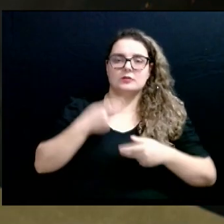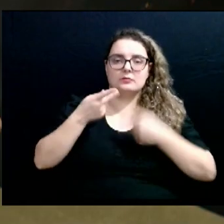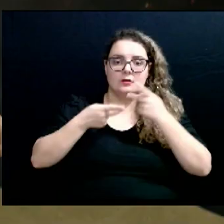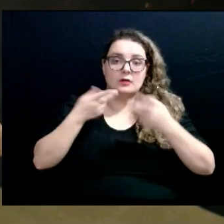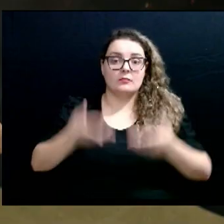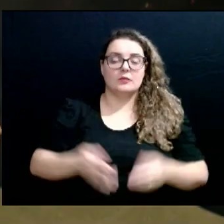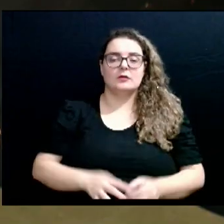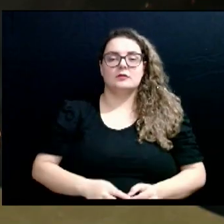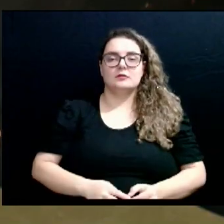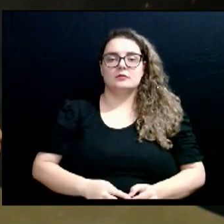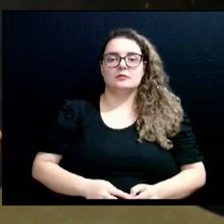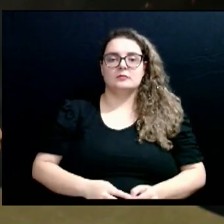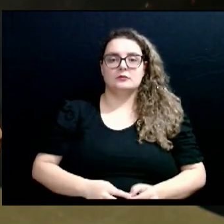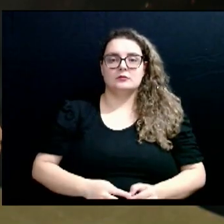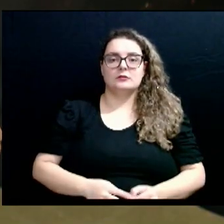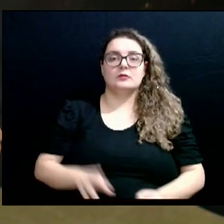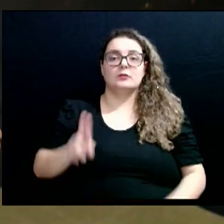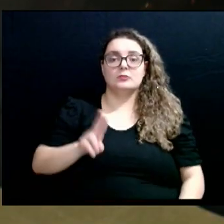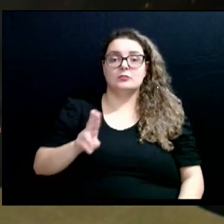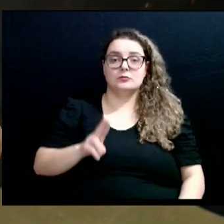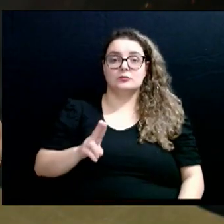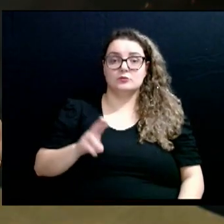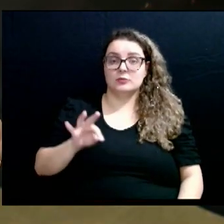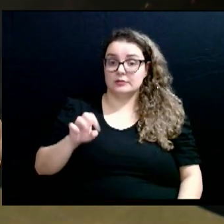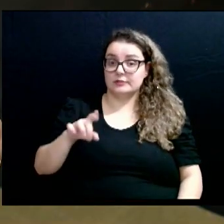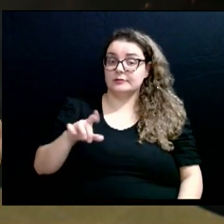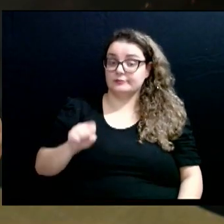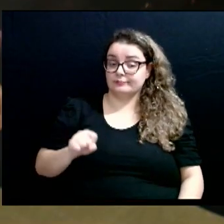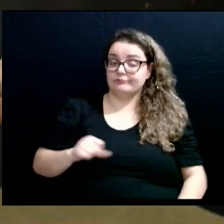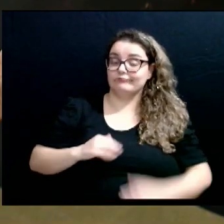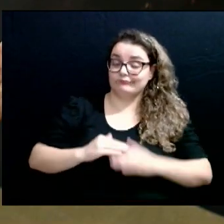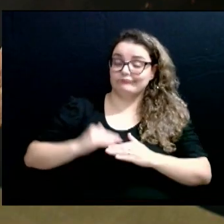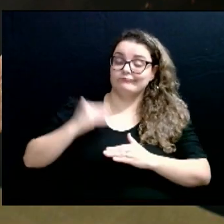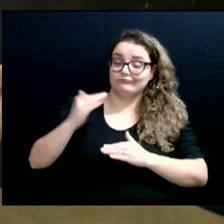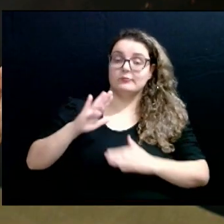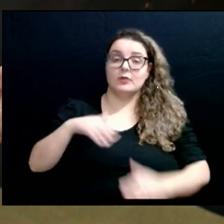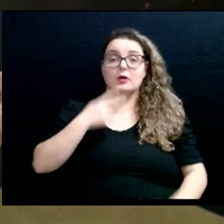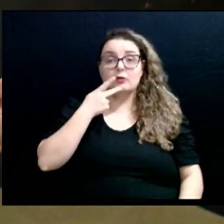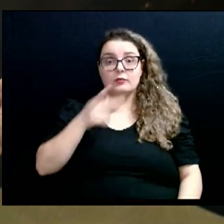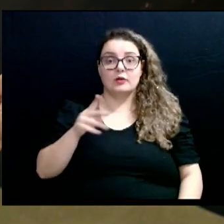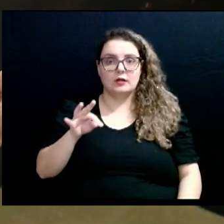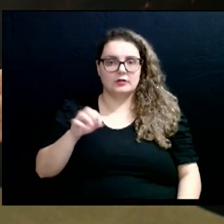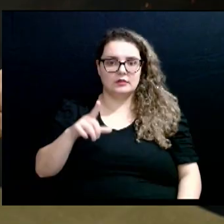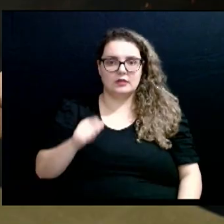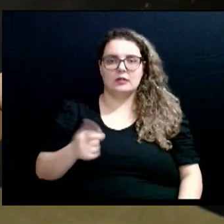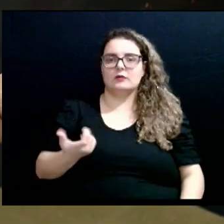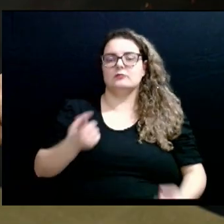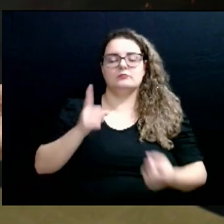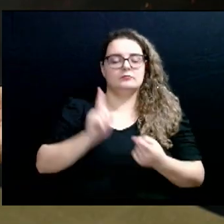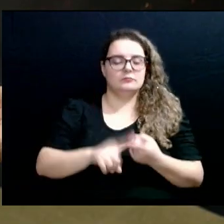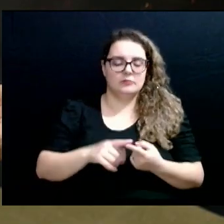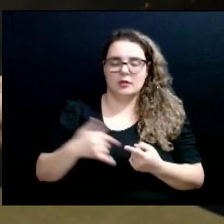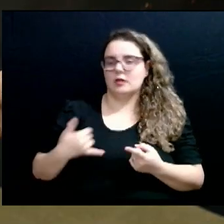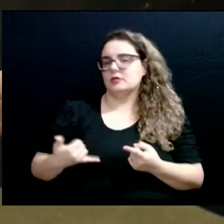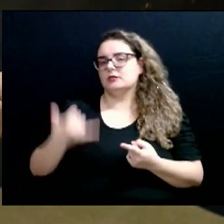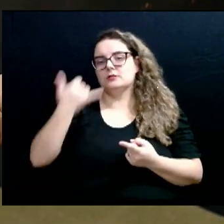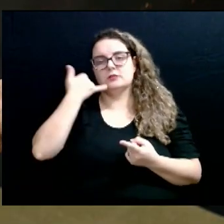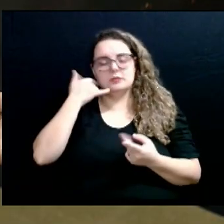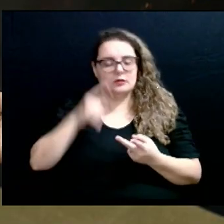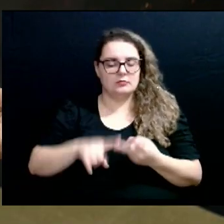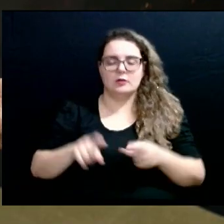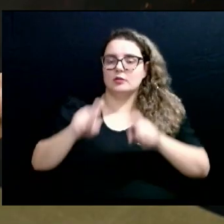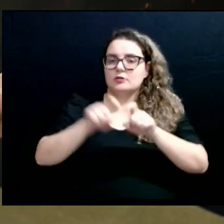o uso das telas tem passado do limite. Daí, quando eu falo tela, eu tô falando de celular, de computador, de